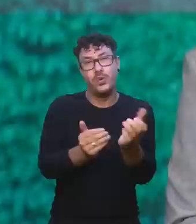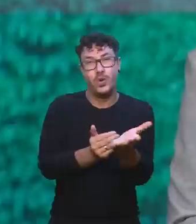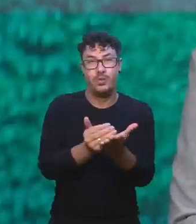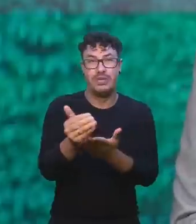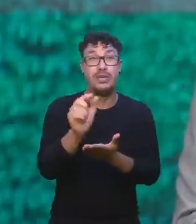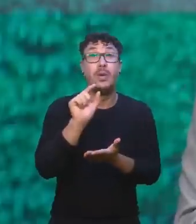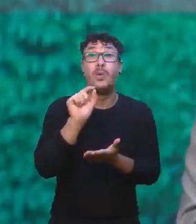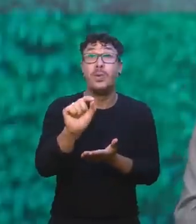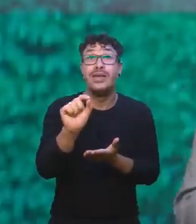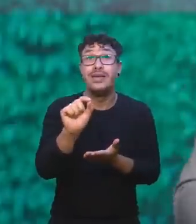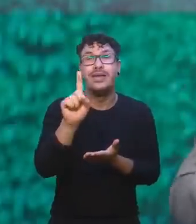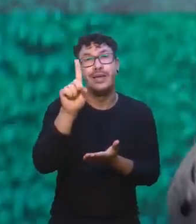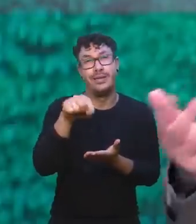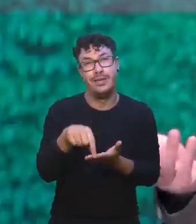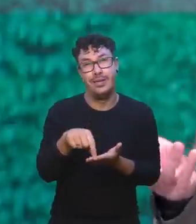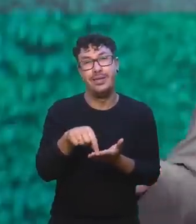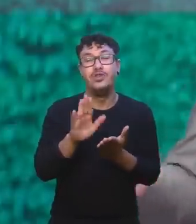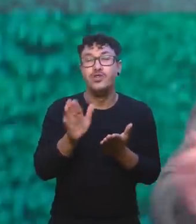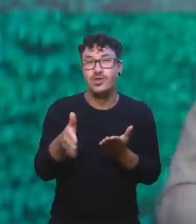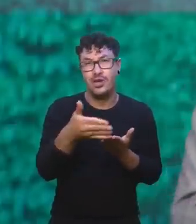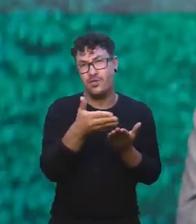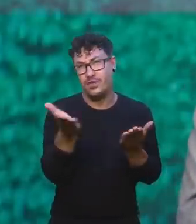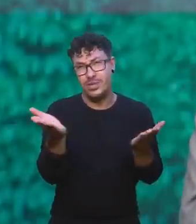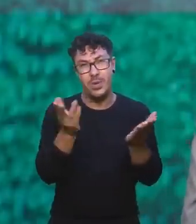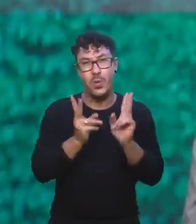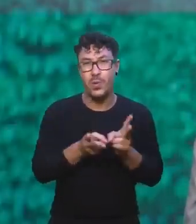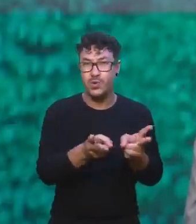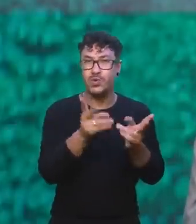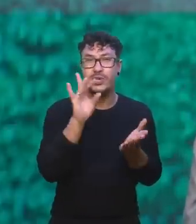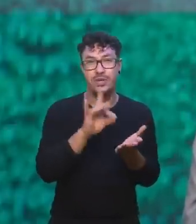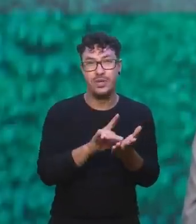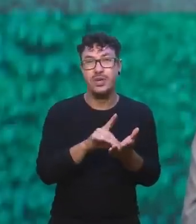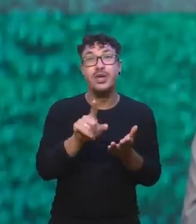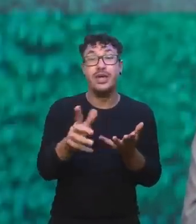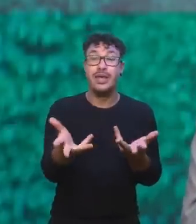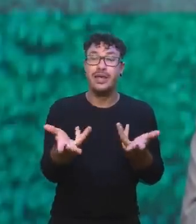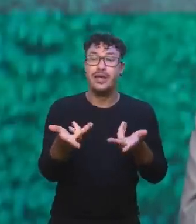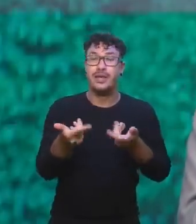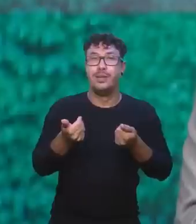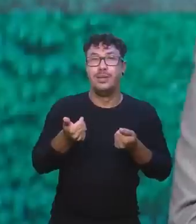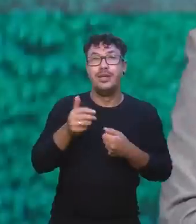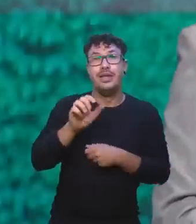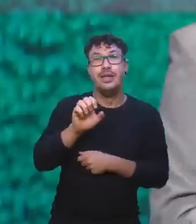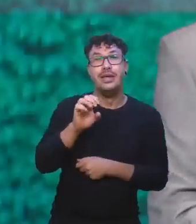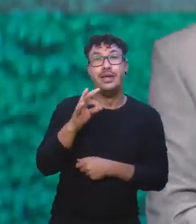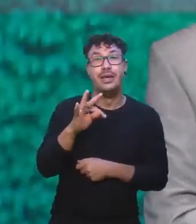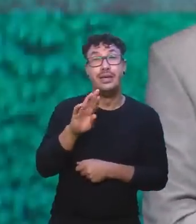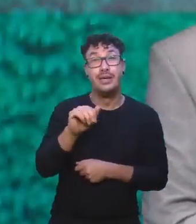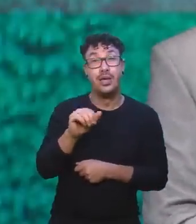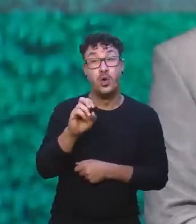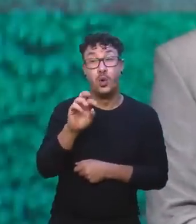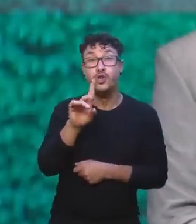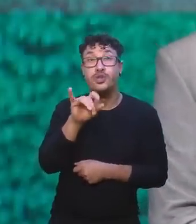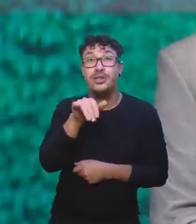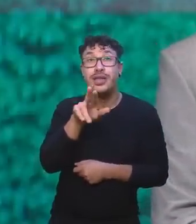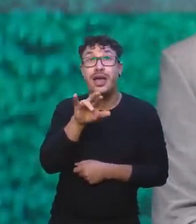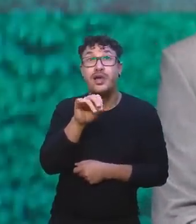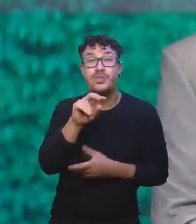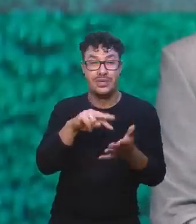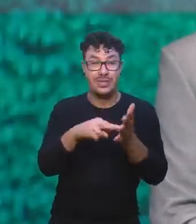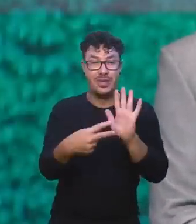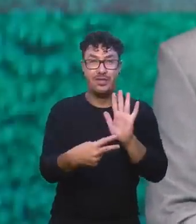realizar, ou aqueles que já realizam continuar, o extraordinário. surpreender positivamente as